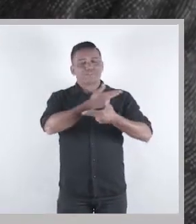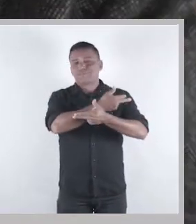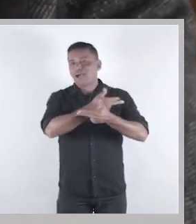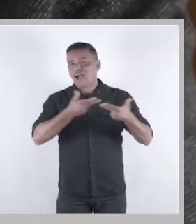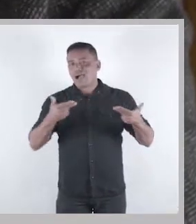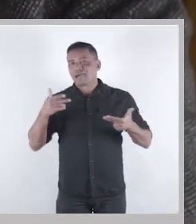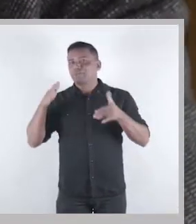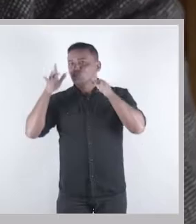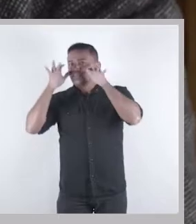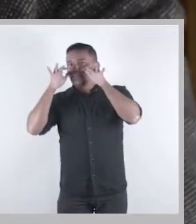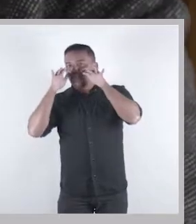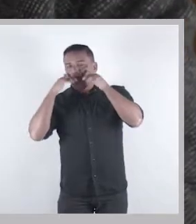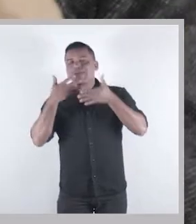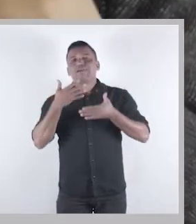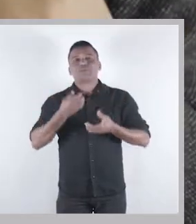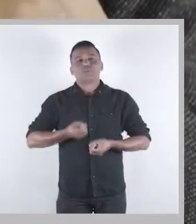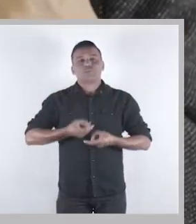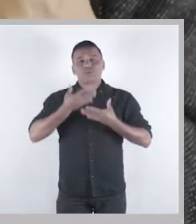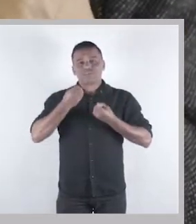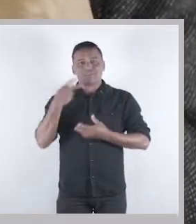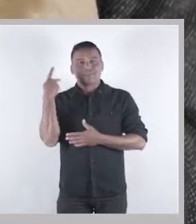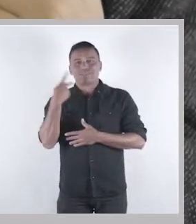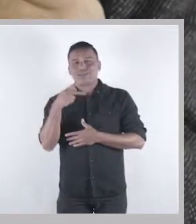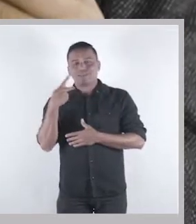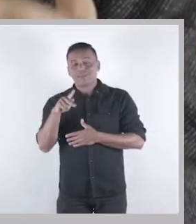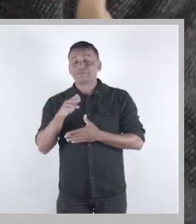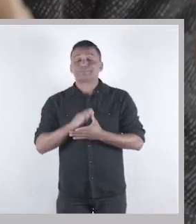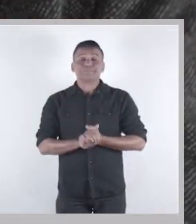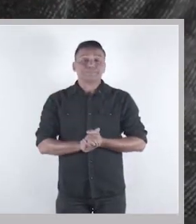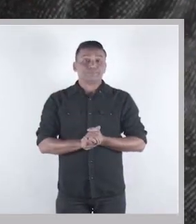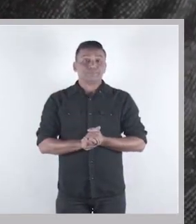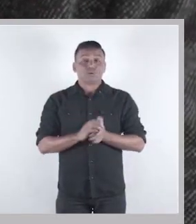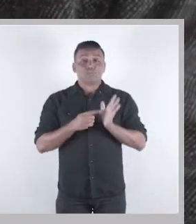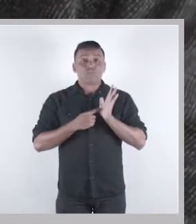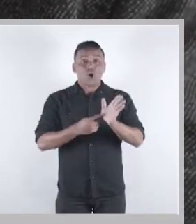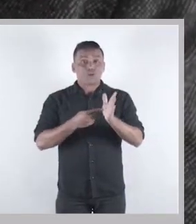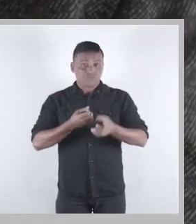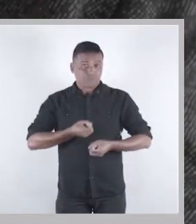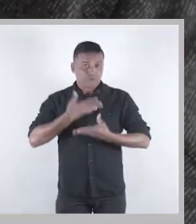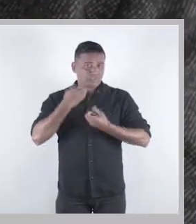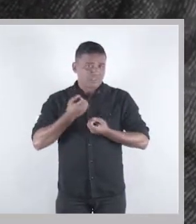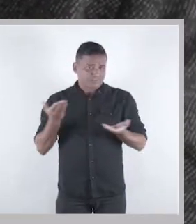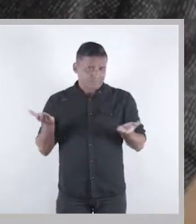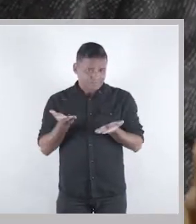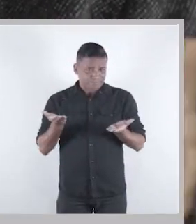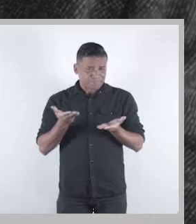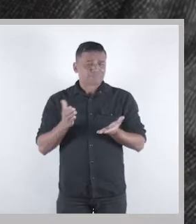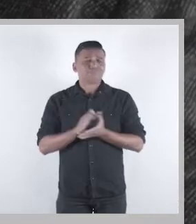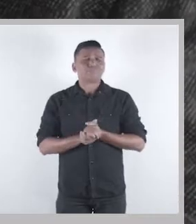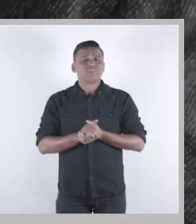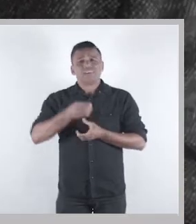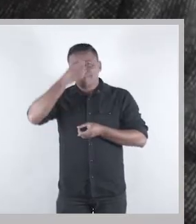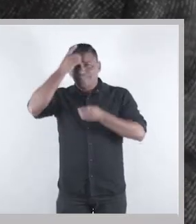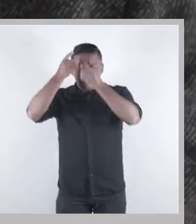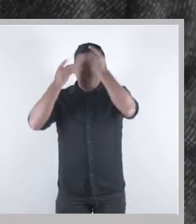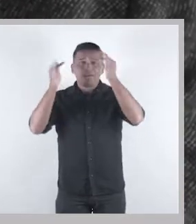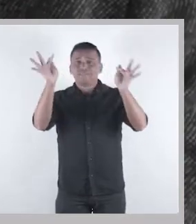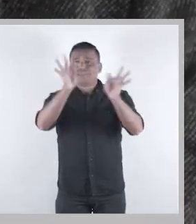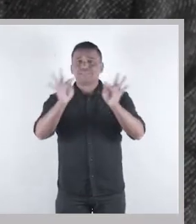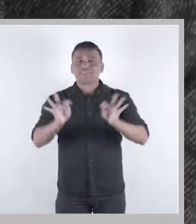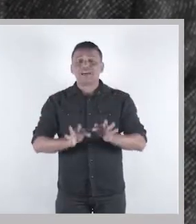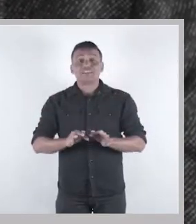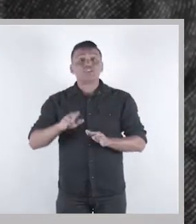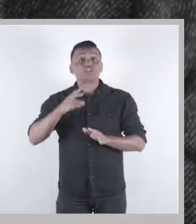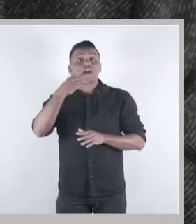poesia recente que a inventar a felicidade já teve mais de 24 mil acessos é em cinco anos é aqui é uma